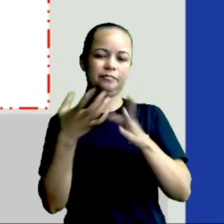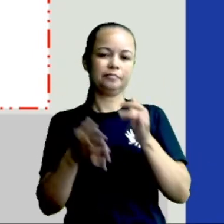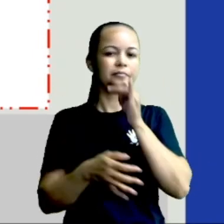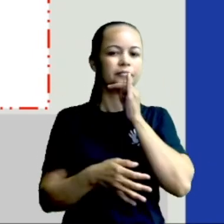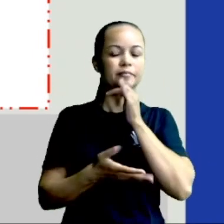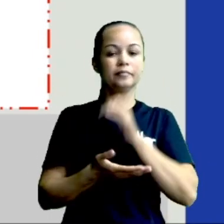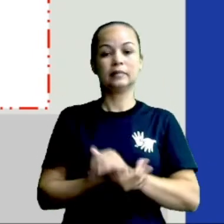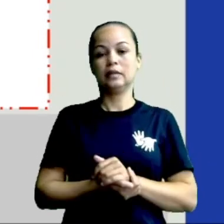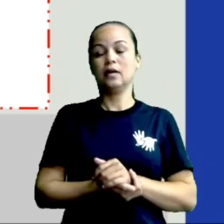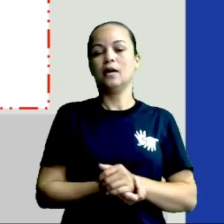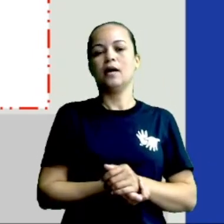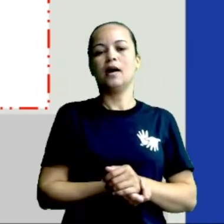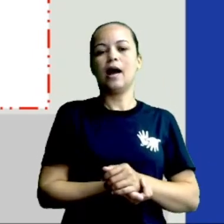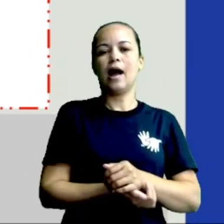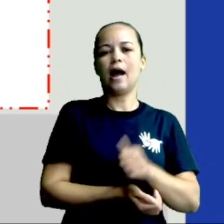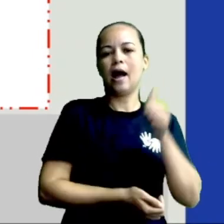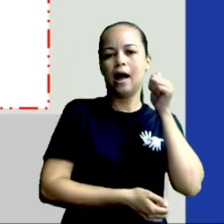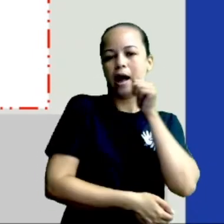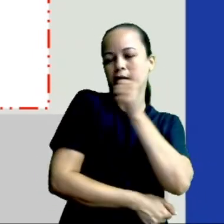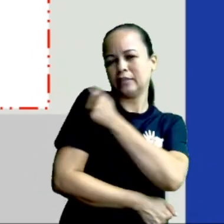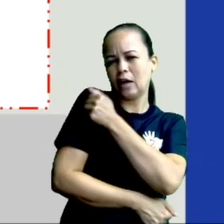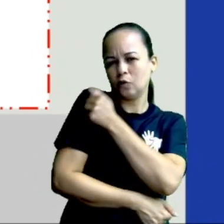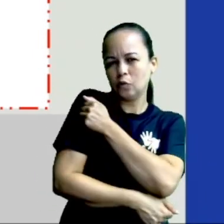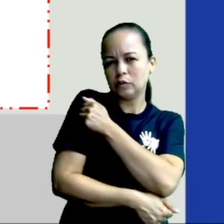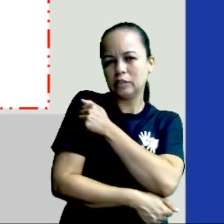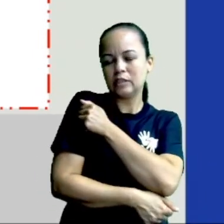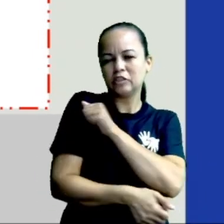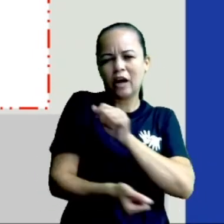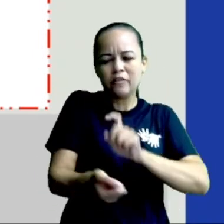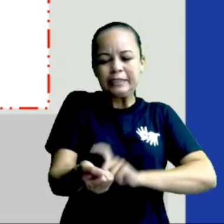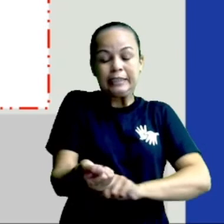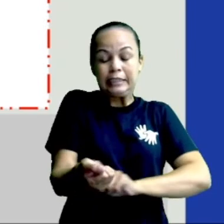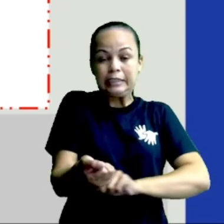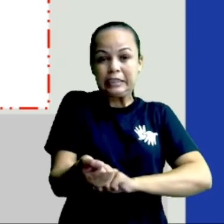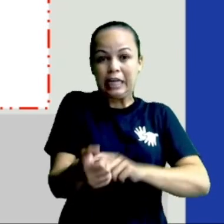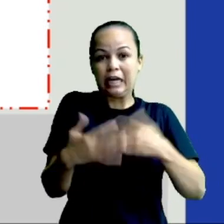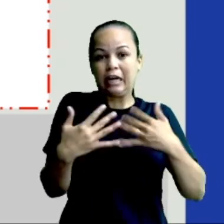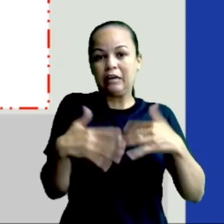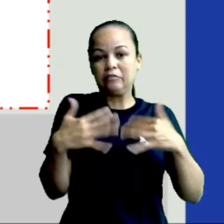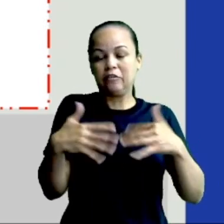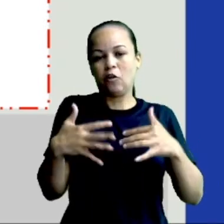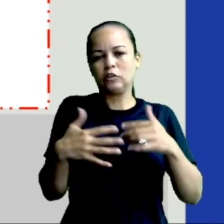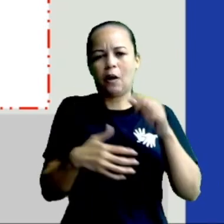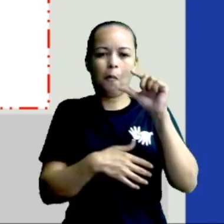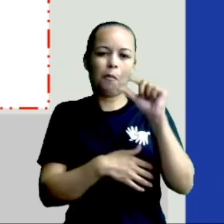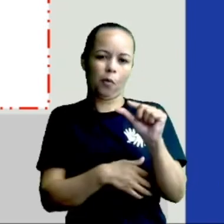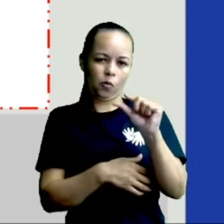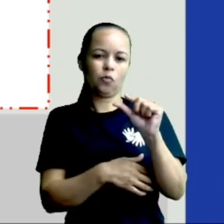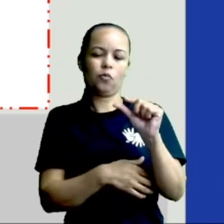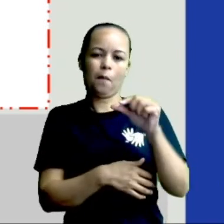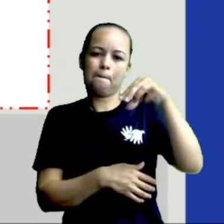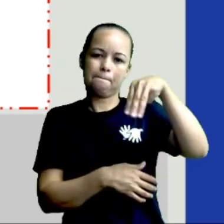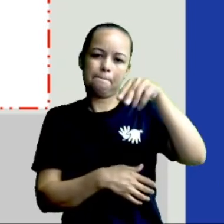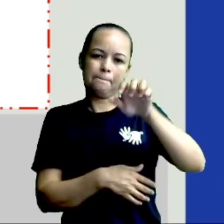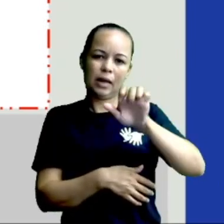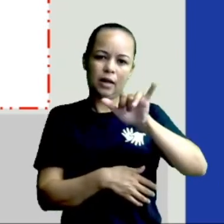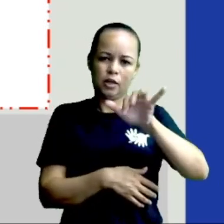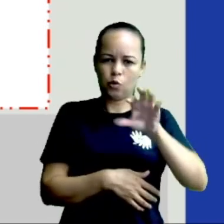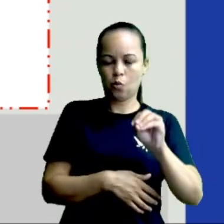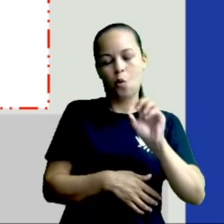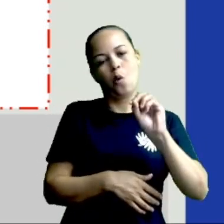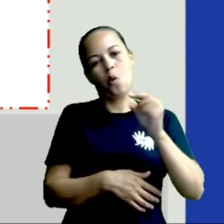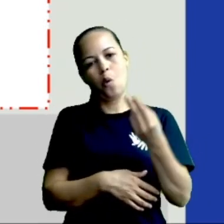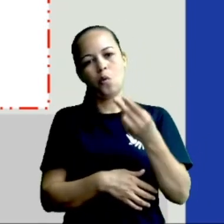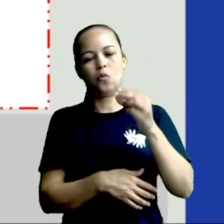as alunas estavam meio nervosas, ou seja, um pouco nervosas. Então, não